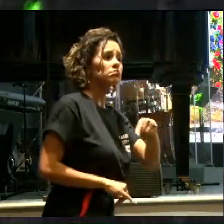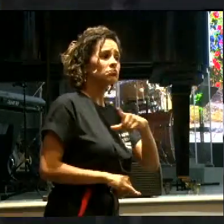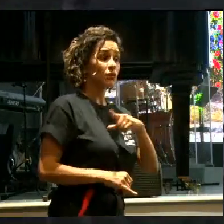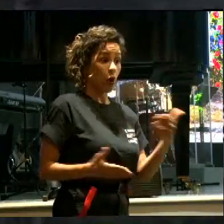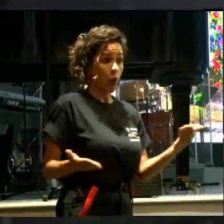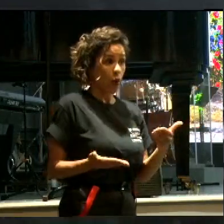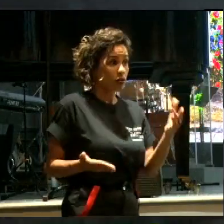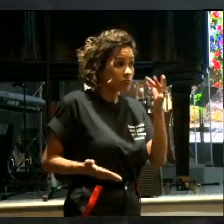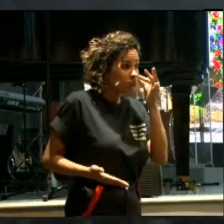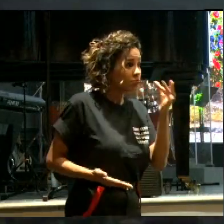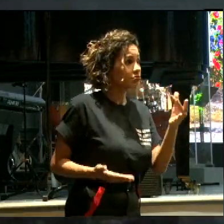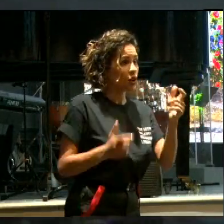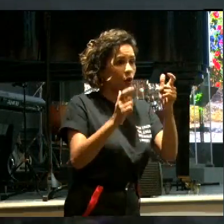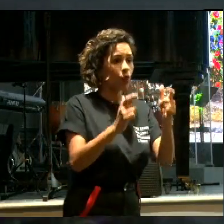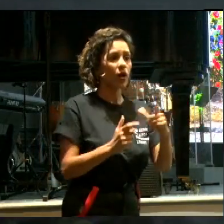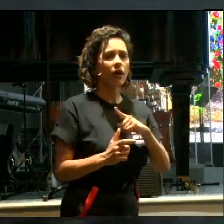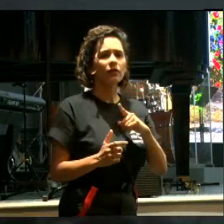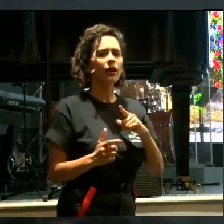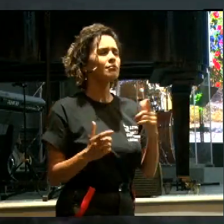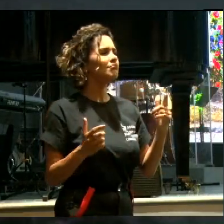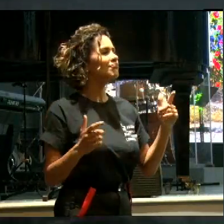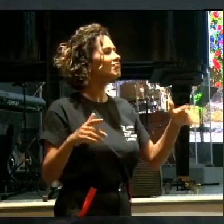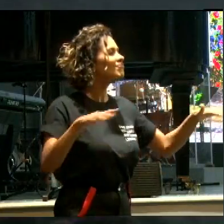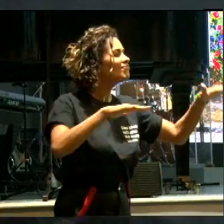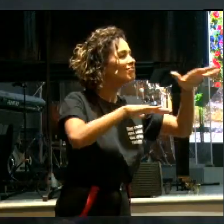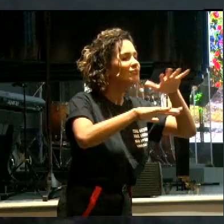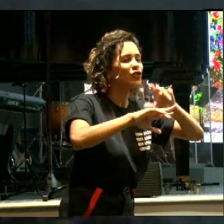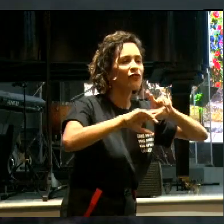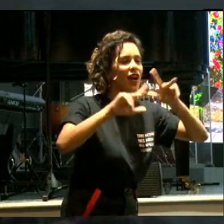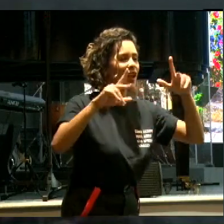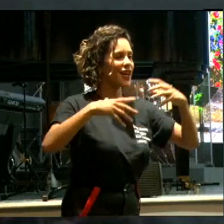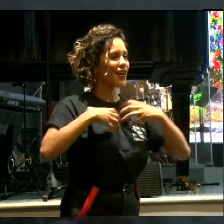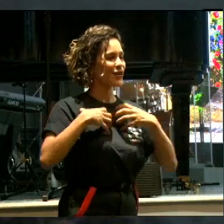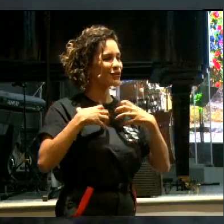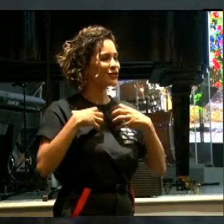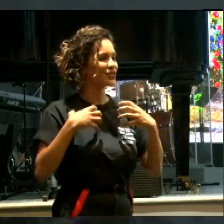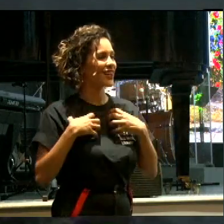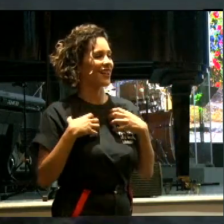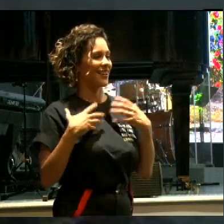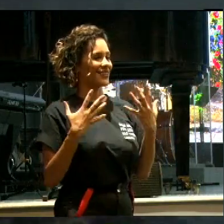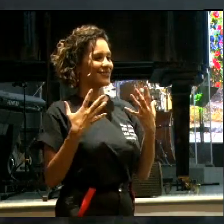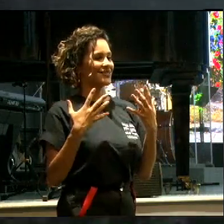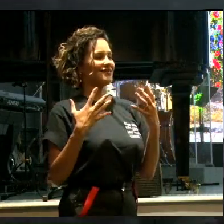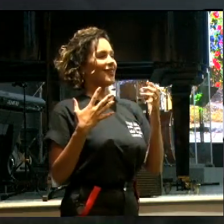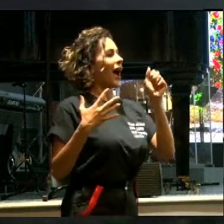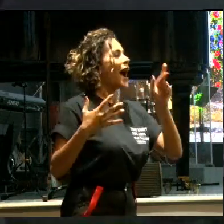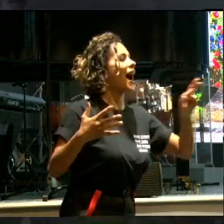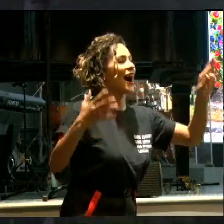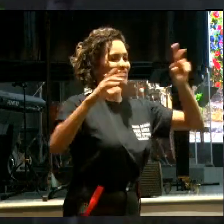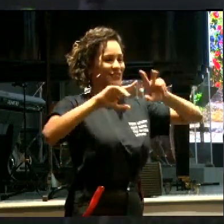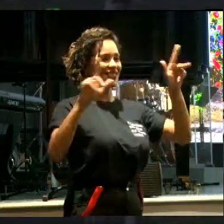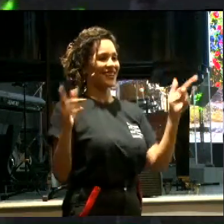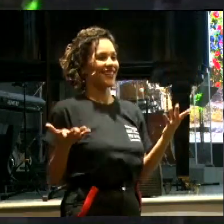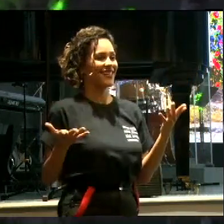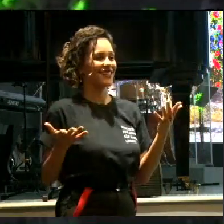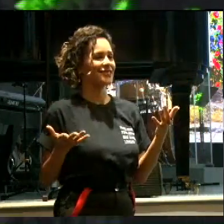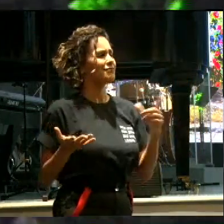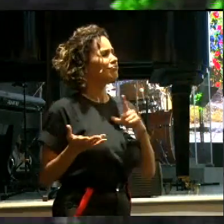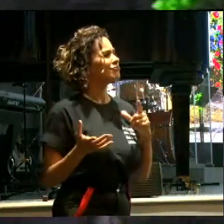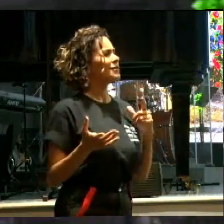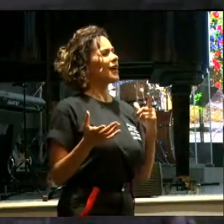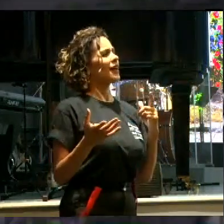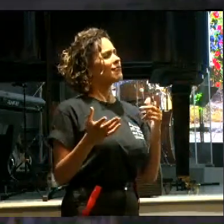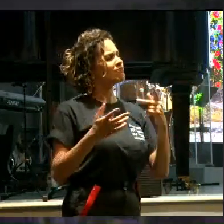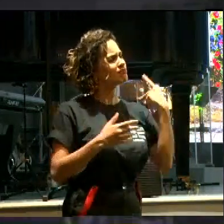uma atmosfera diferenciada, tem palavras diferenciadas aqui, e agora você só precisa tomar uma